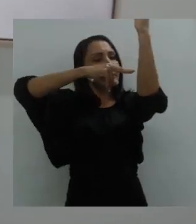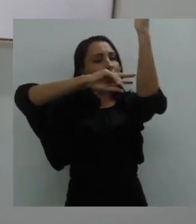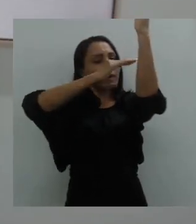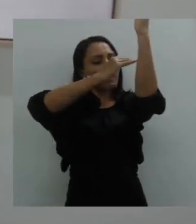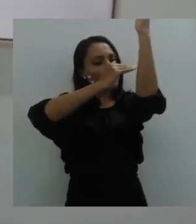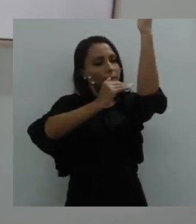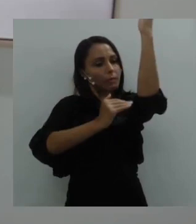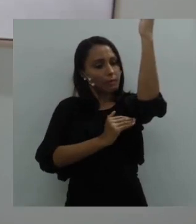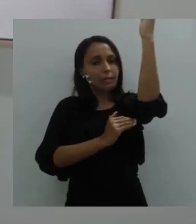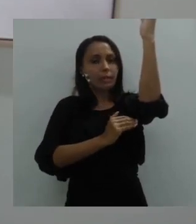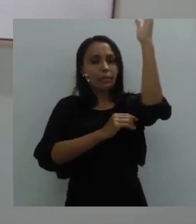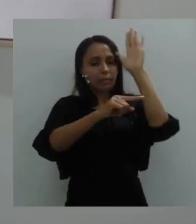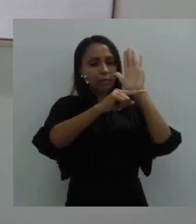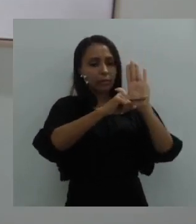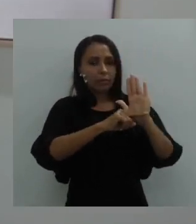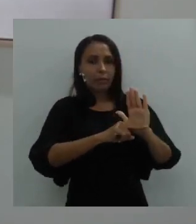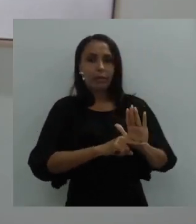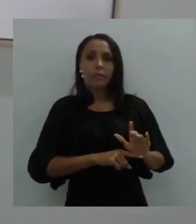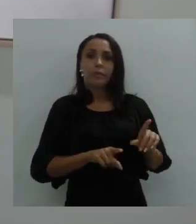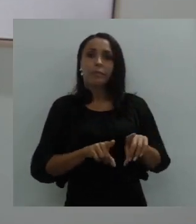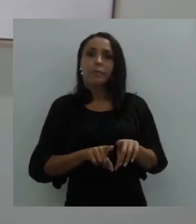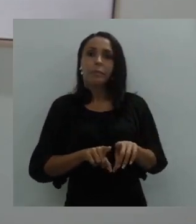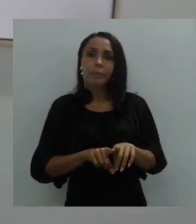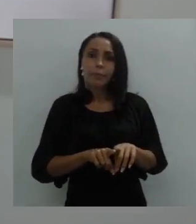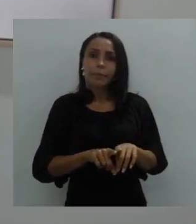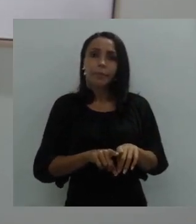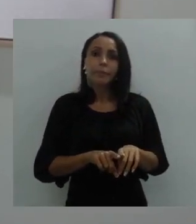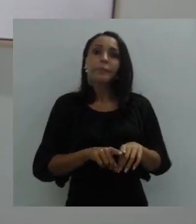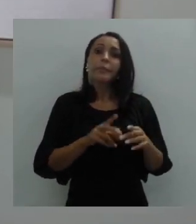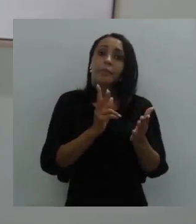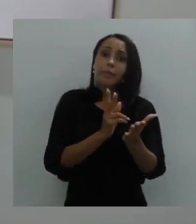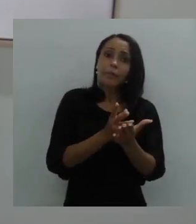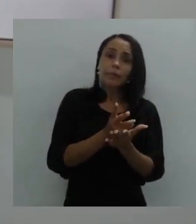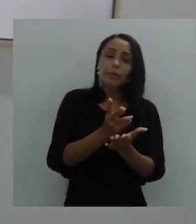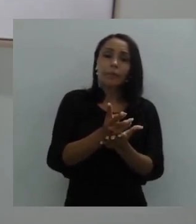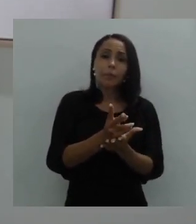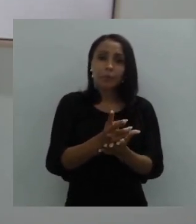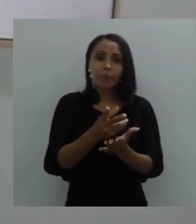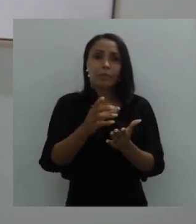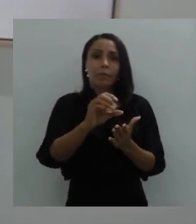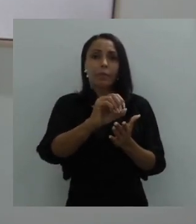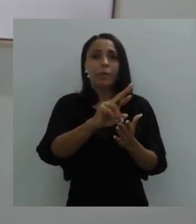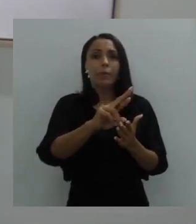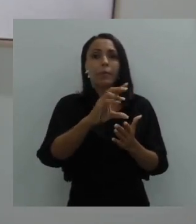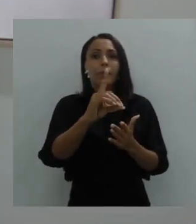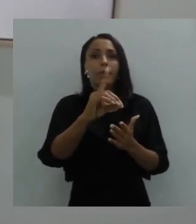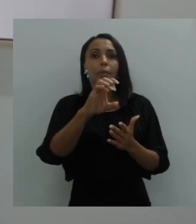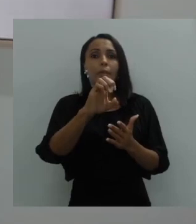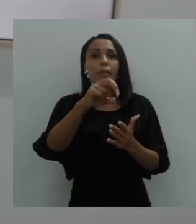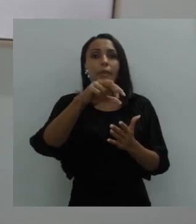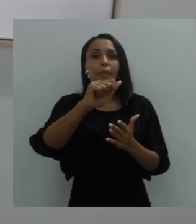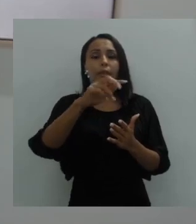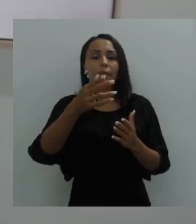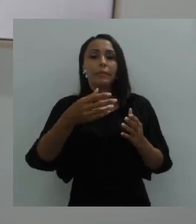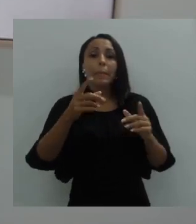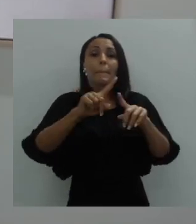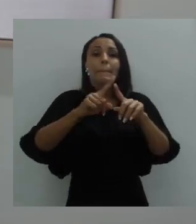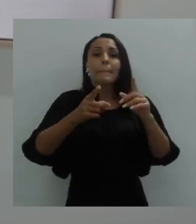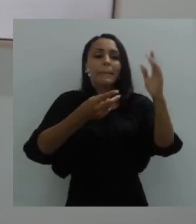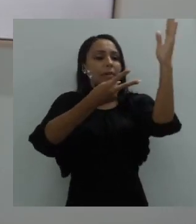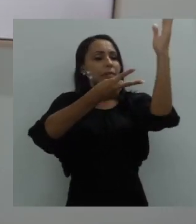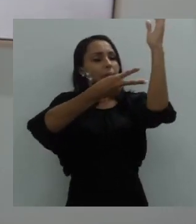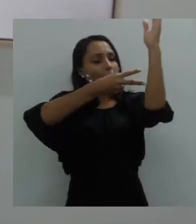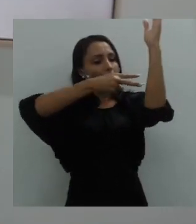são os eixos negativos também, que continua sendo os eixos das ordenadas, sendo que para baixo